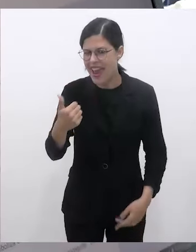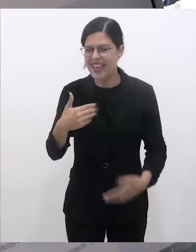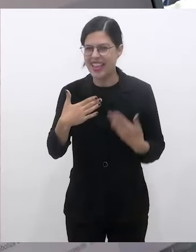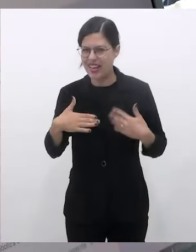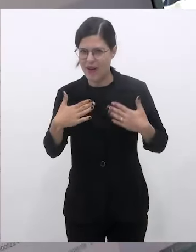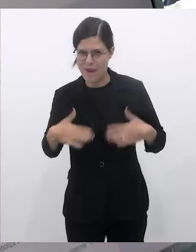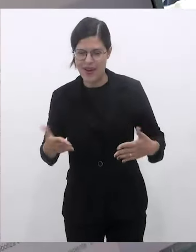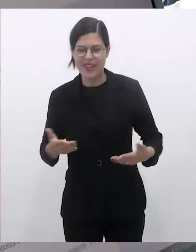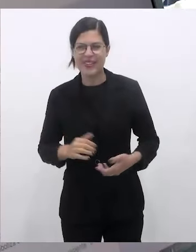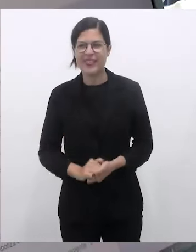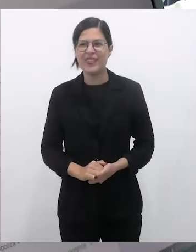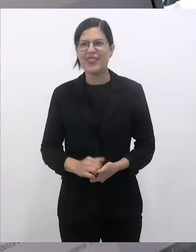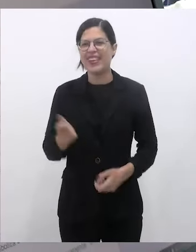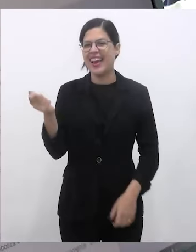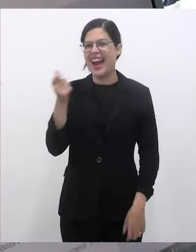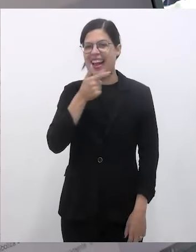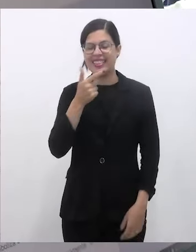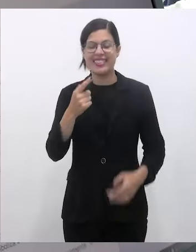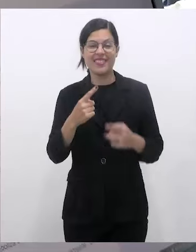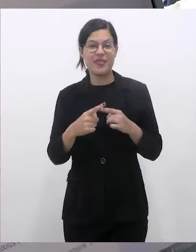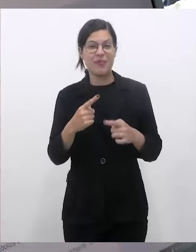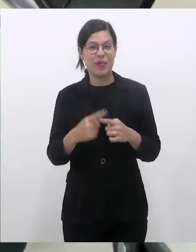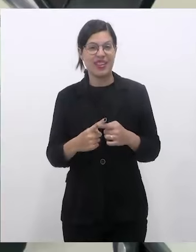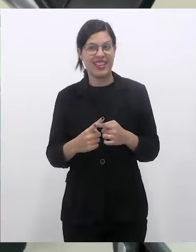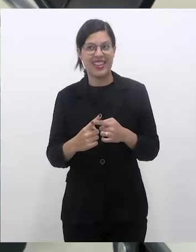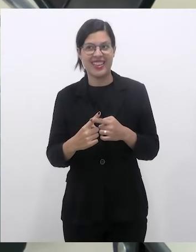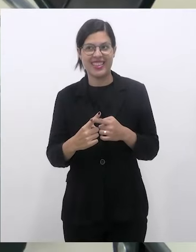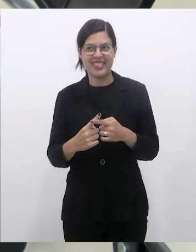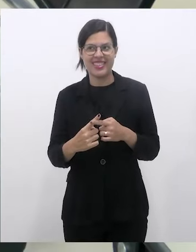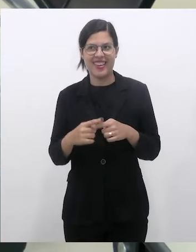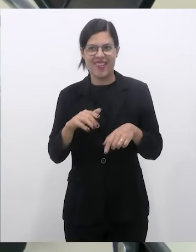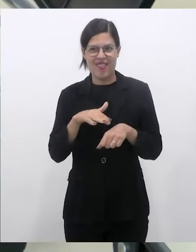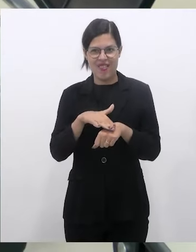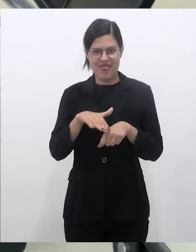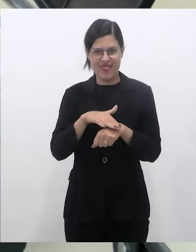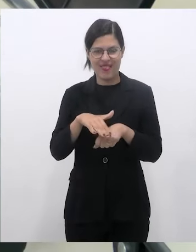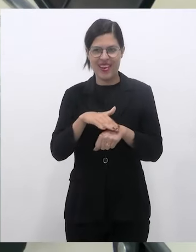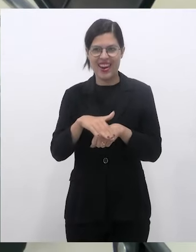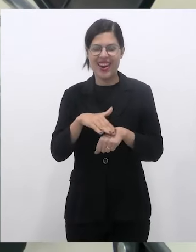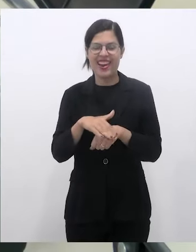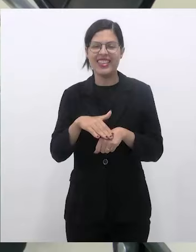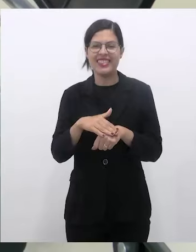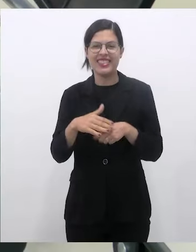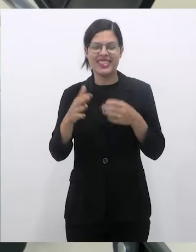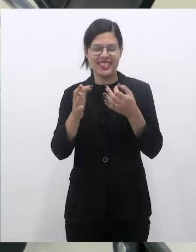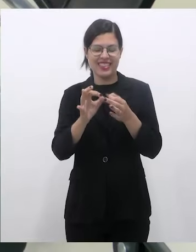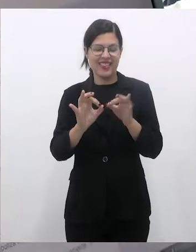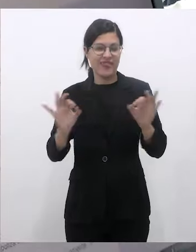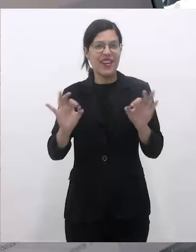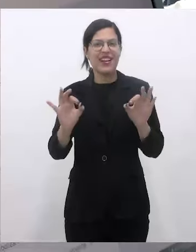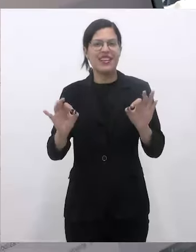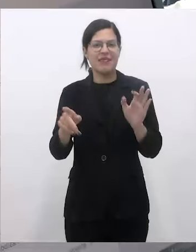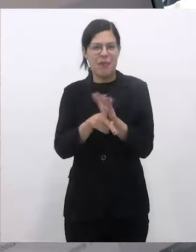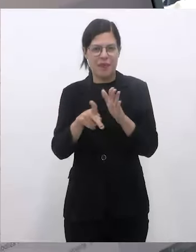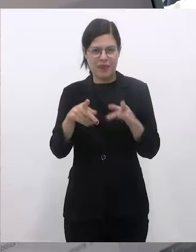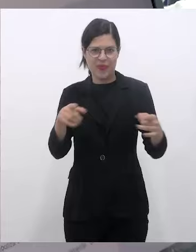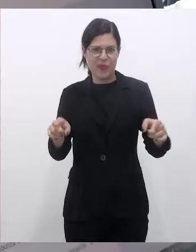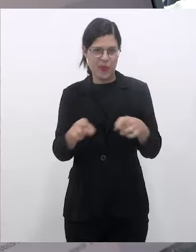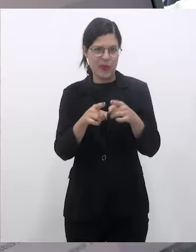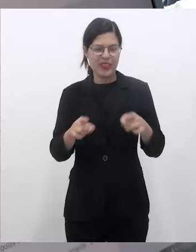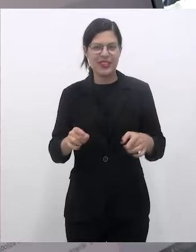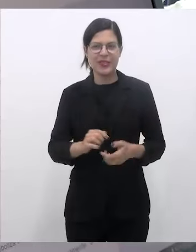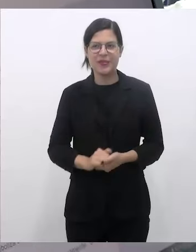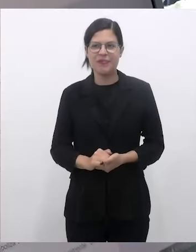favorável. Foi muito engraçado, porque eu botei esse diálogo, que é um bordão do músico,